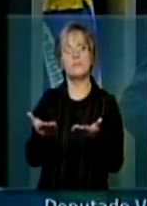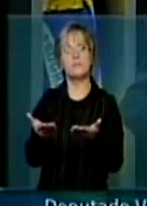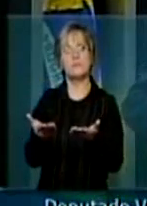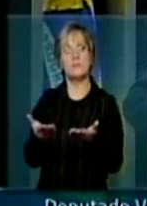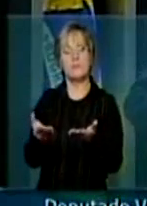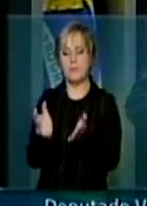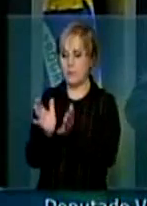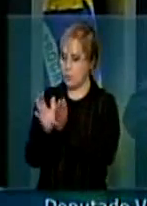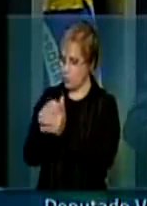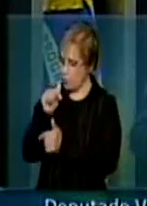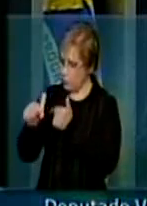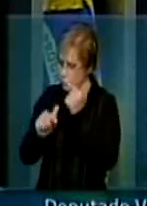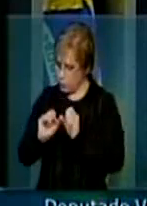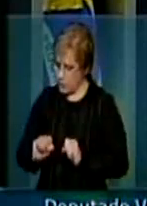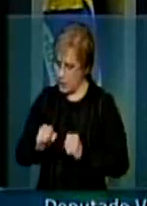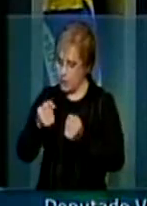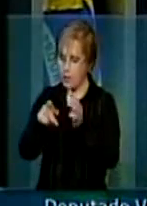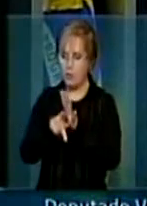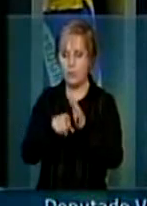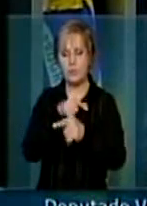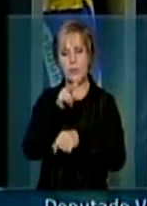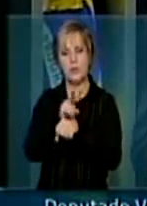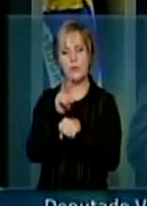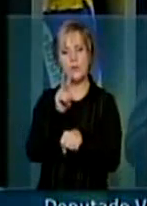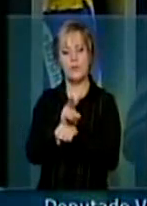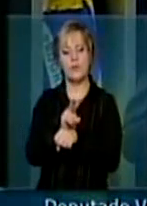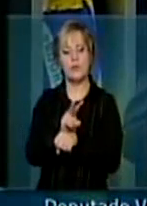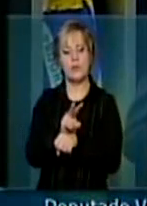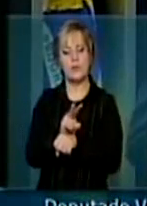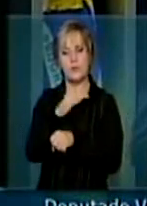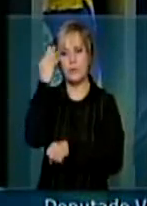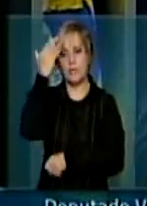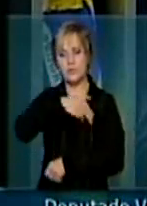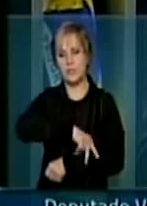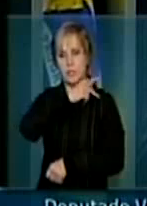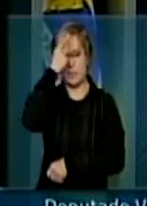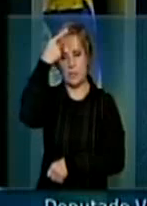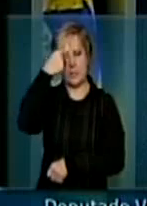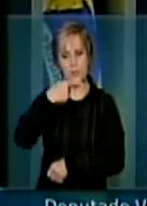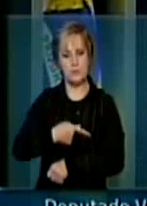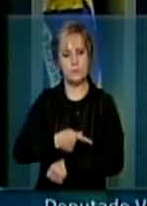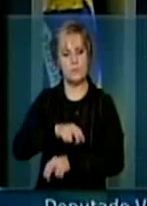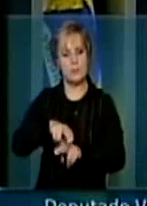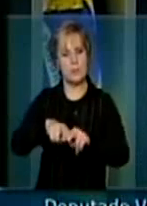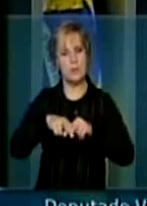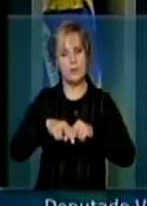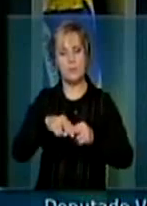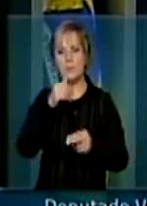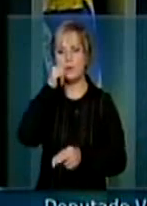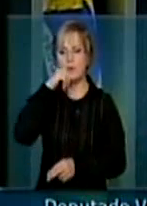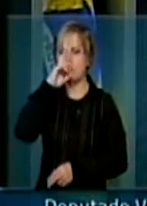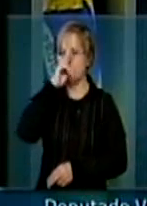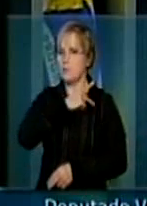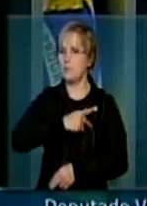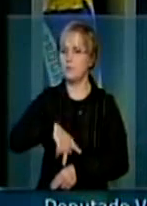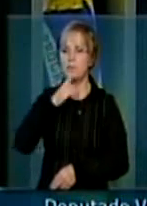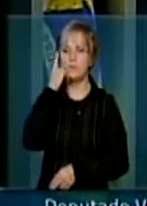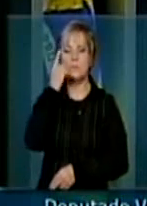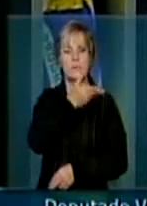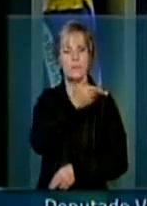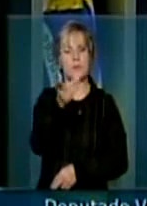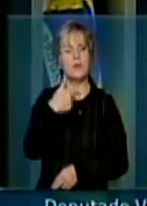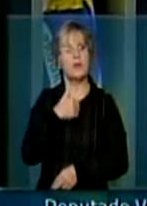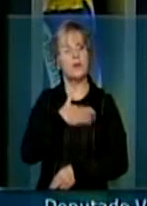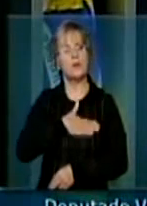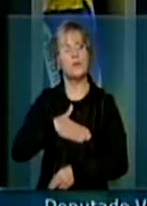com quem luta efetivamente em defesa da dignidade humana. Por isso, senhor presidente, senhores deputados, eu gostaria